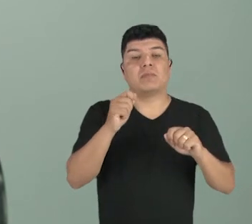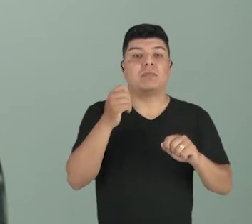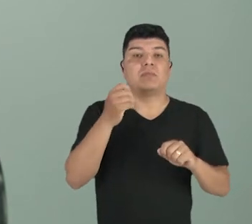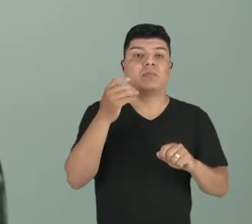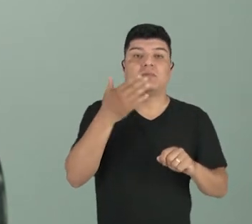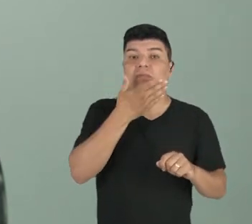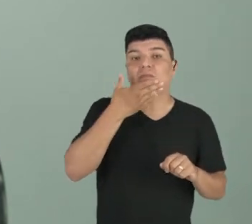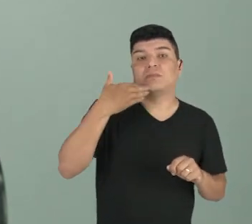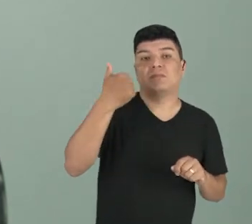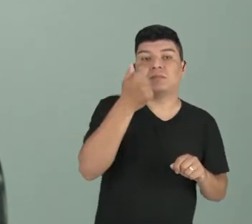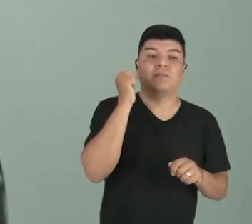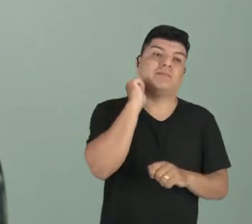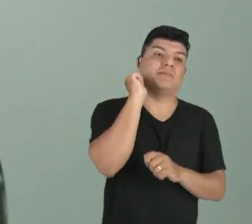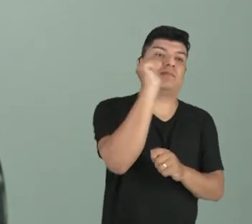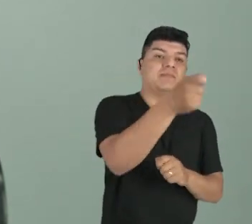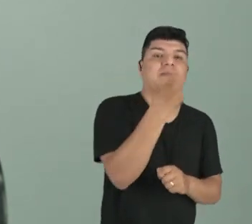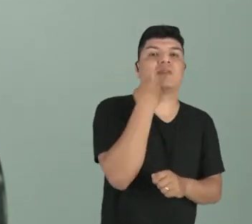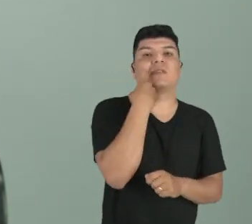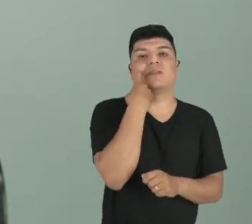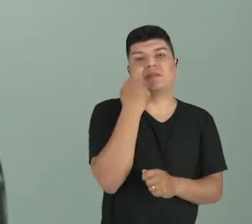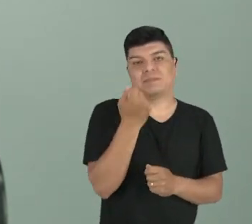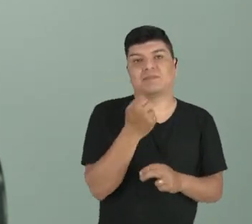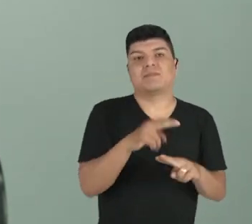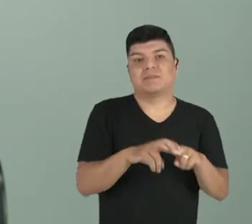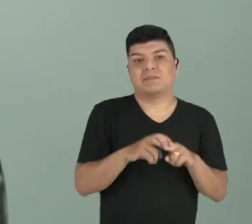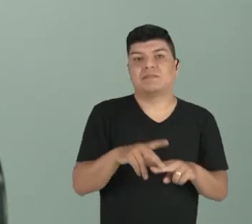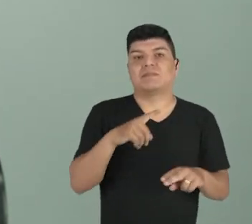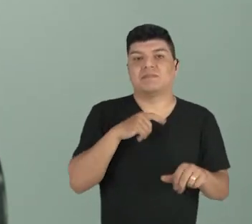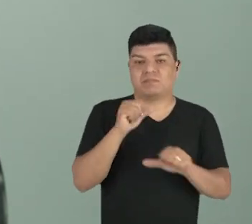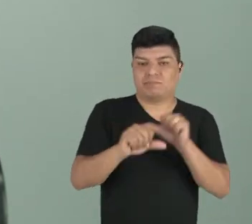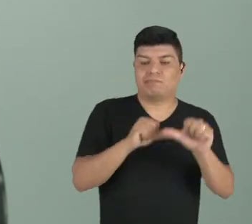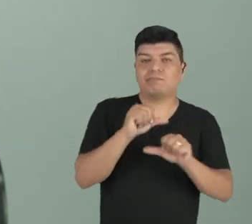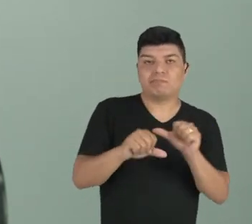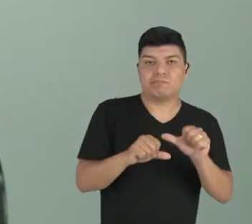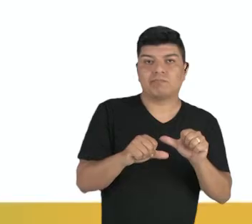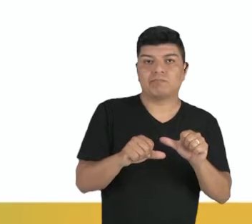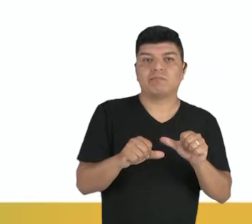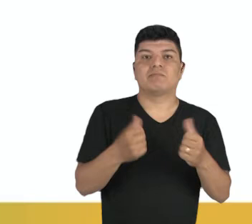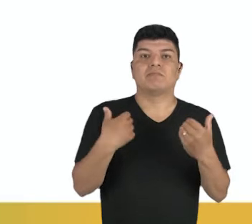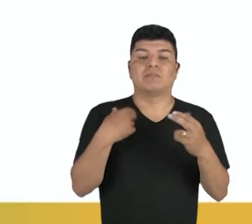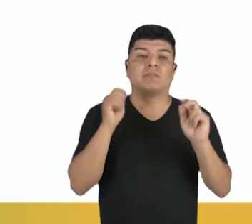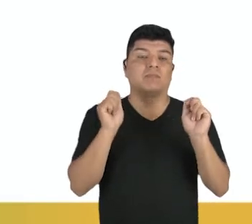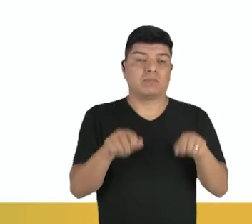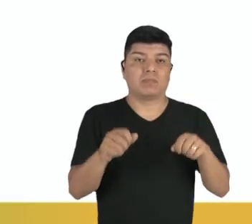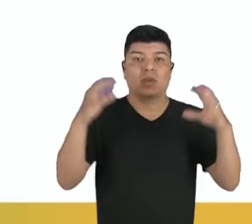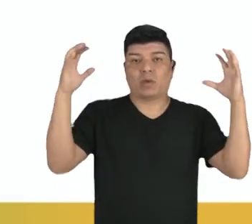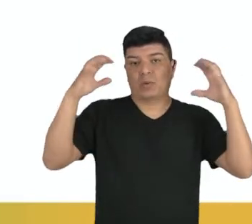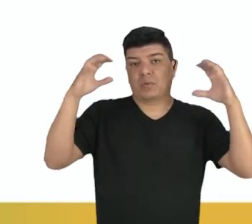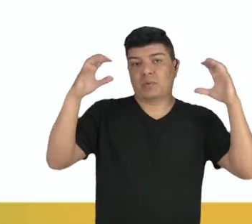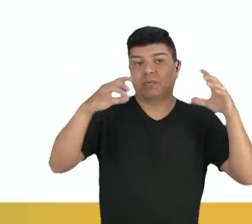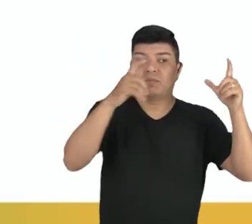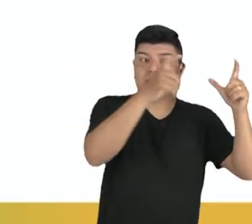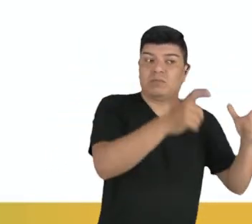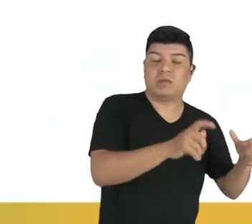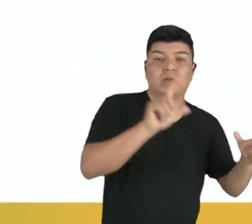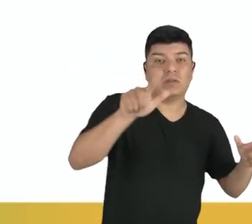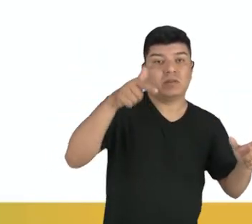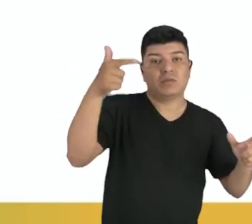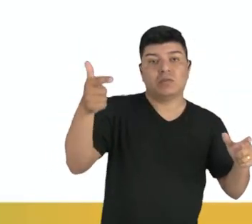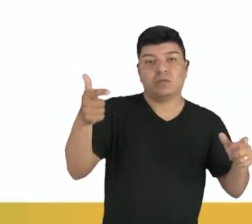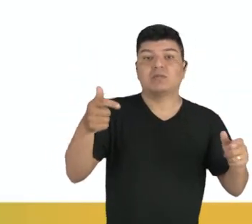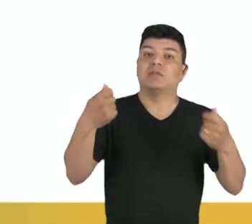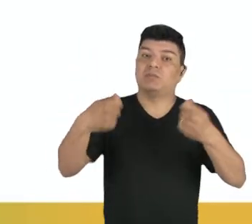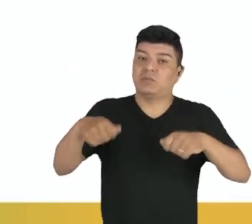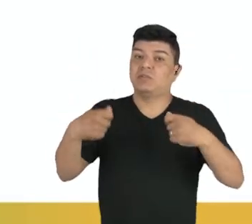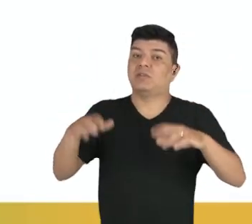Nesse local aí. Então, há uma mudança brusca na temperatura local, então afeta, pode cair chuva onde não deveria e pode no outro local